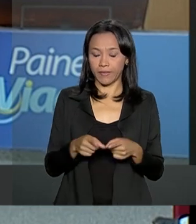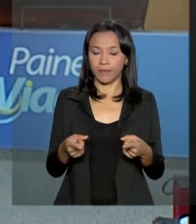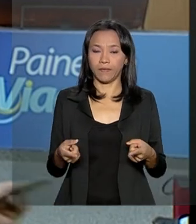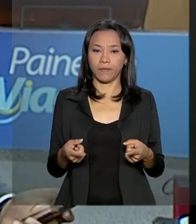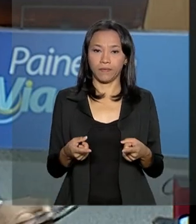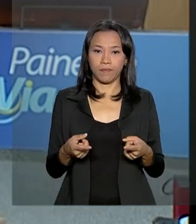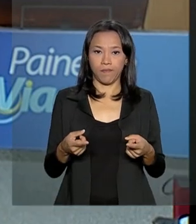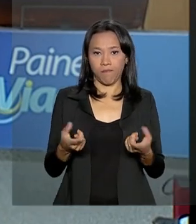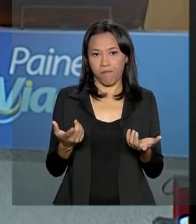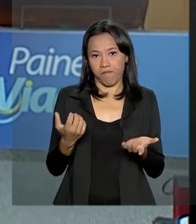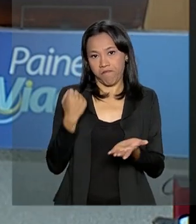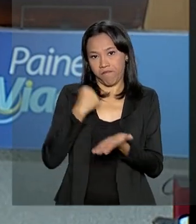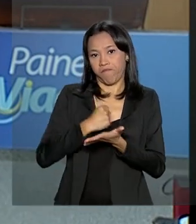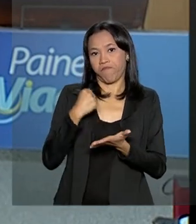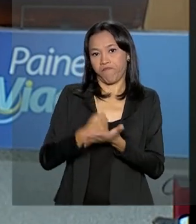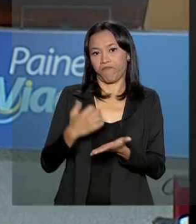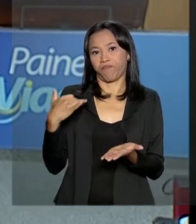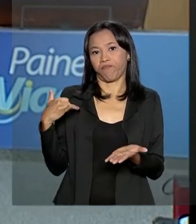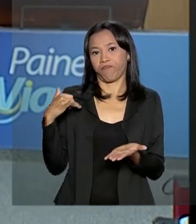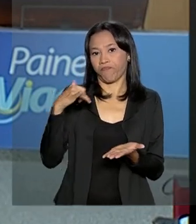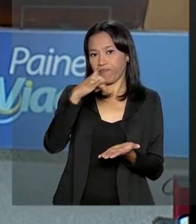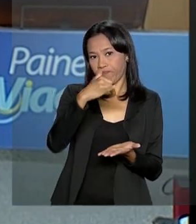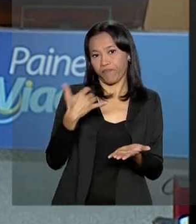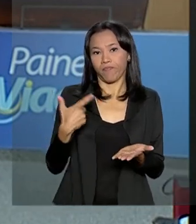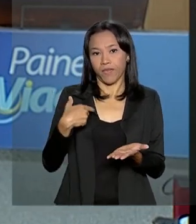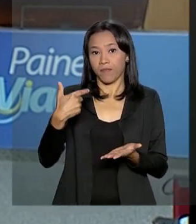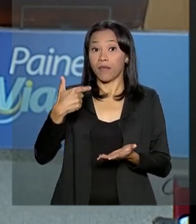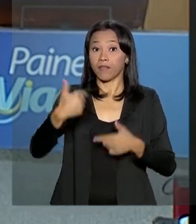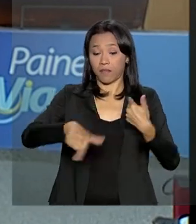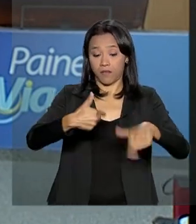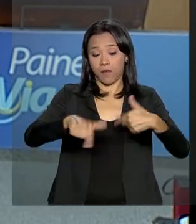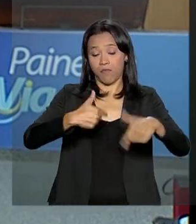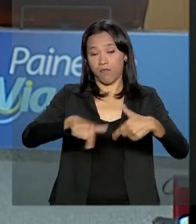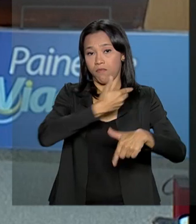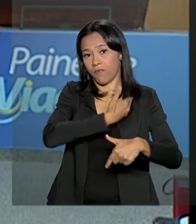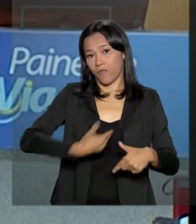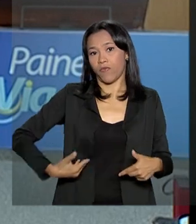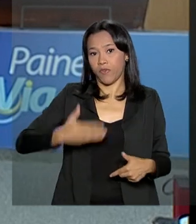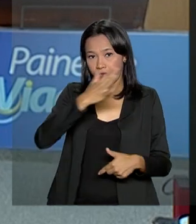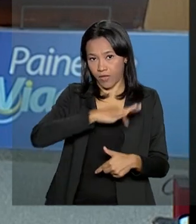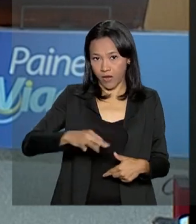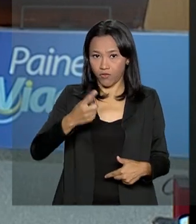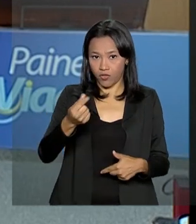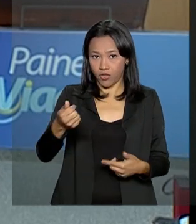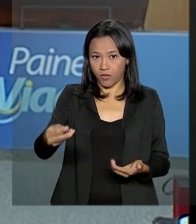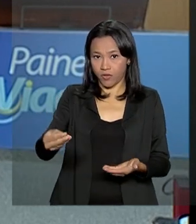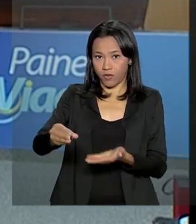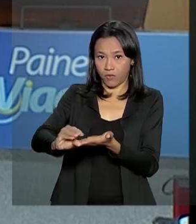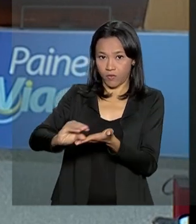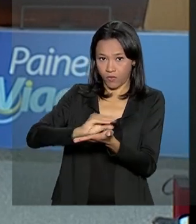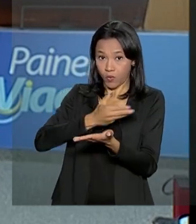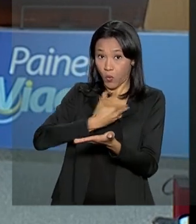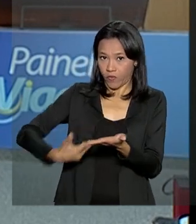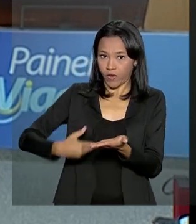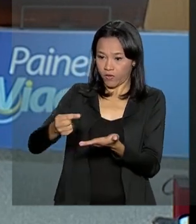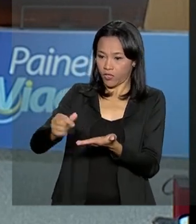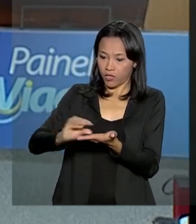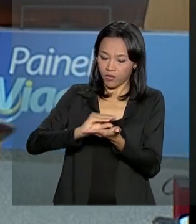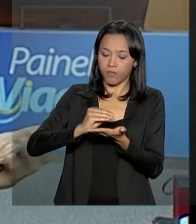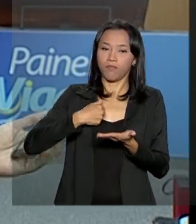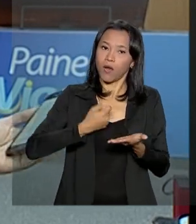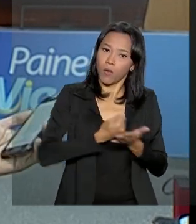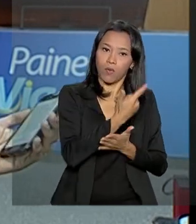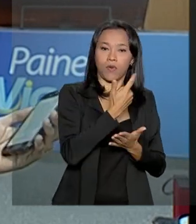as pessoas que estão a serviço do governo federal recebem para viajar pelo a trabalho pelo governo